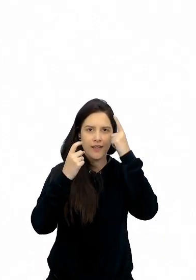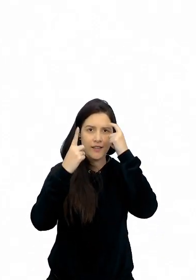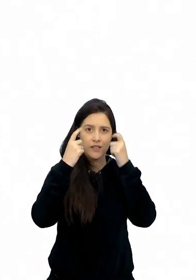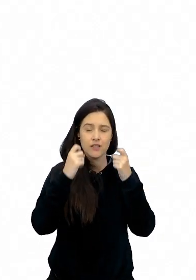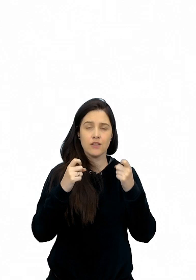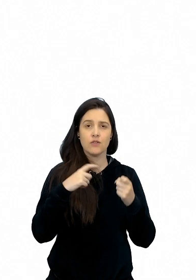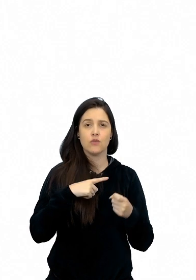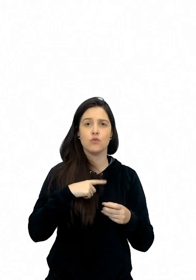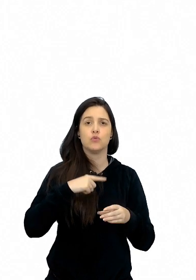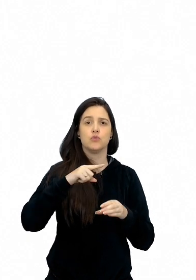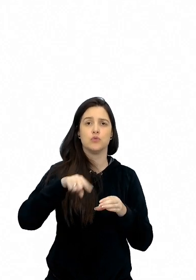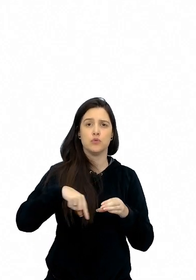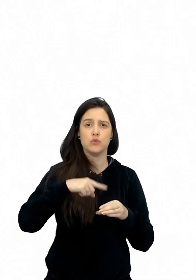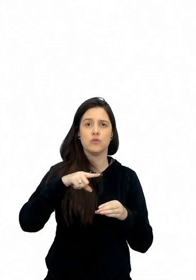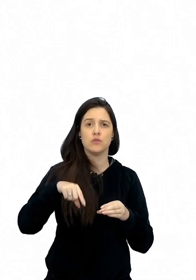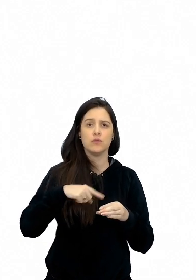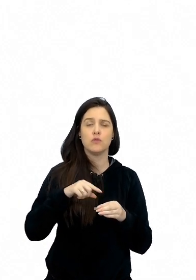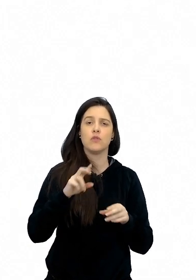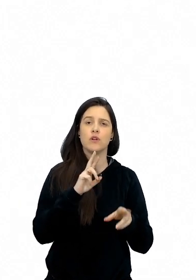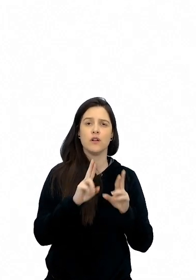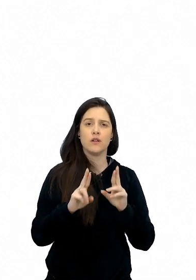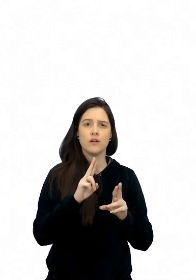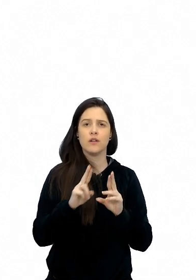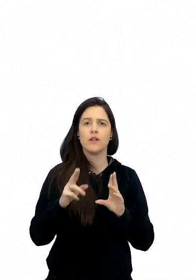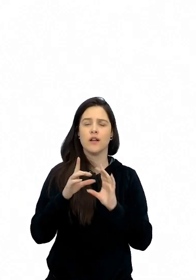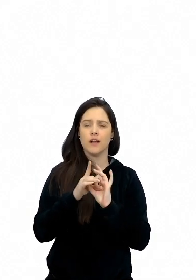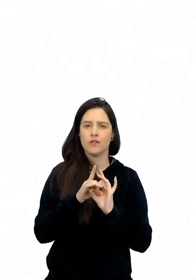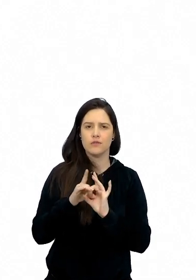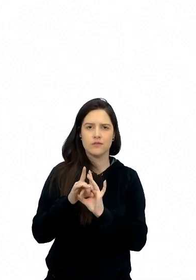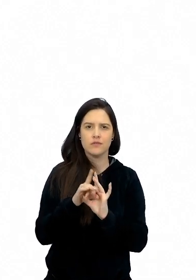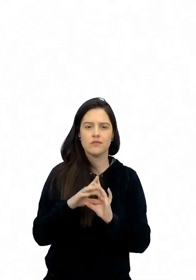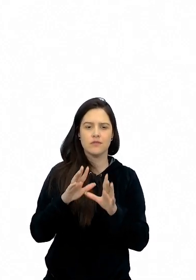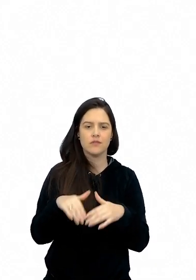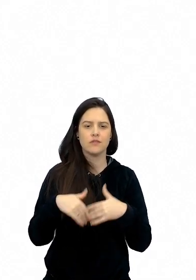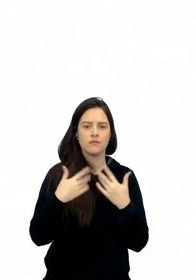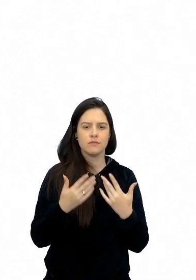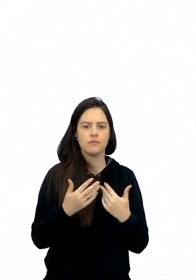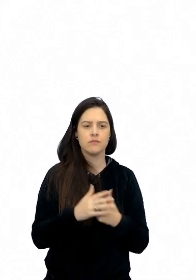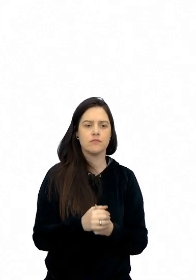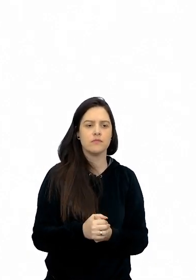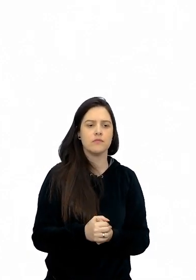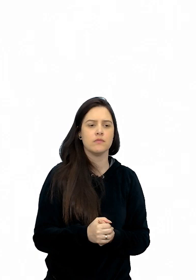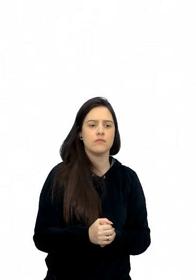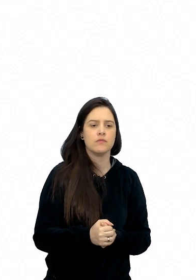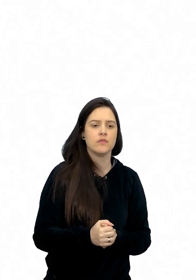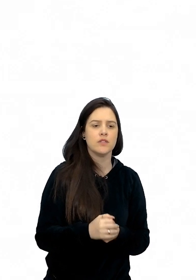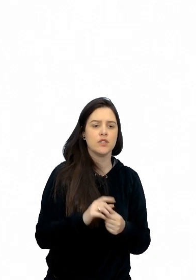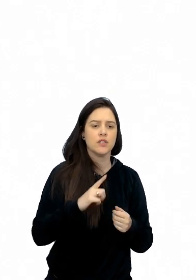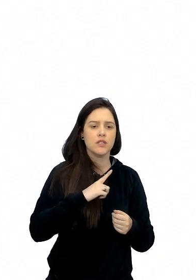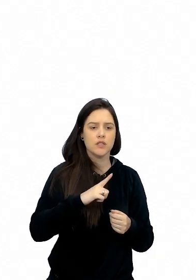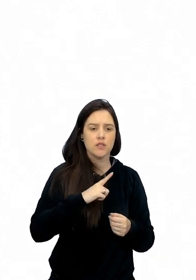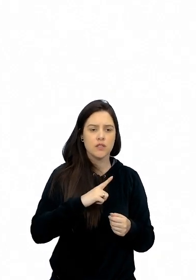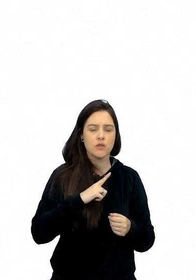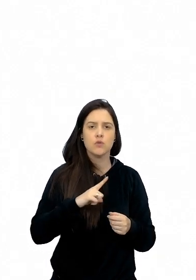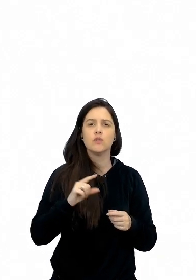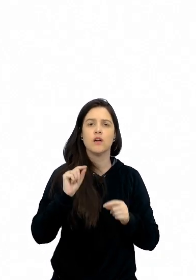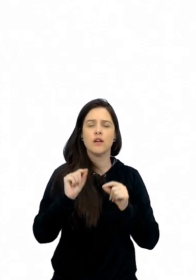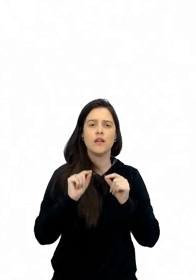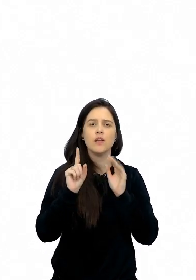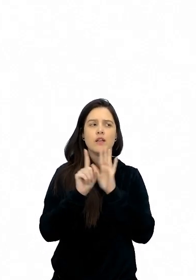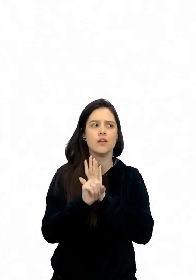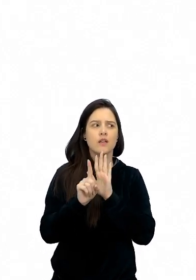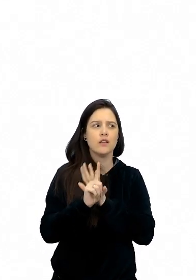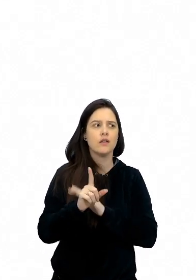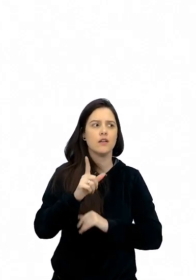do giro relacionado, quando eu estou falando, né, com ângulos, e aí algo aqui para a gente ter atenção, que